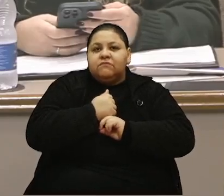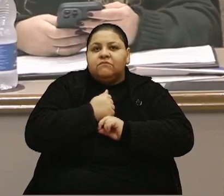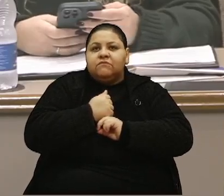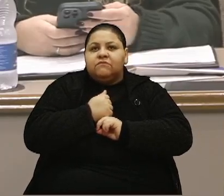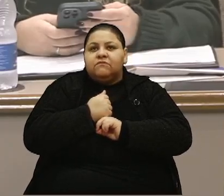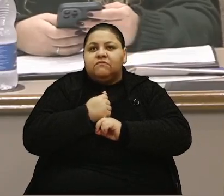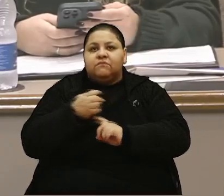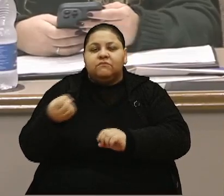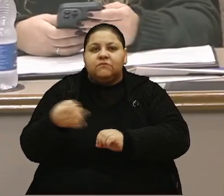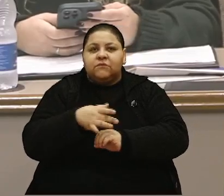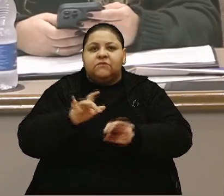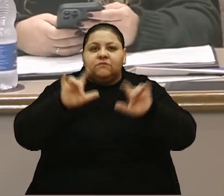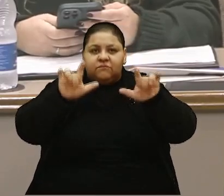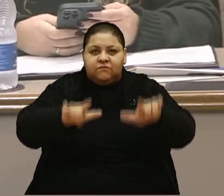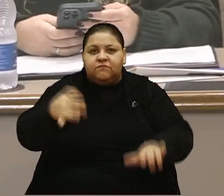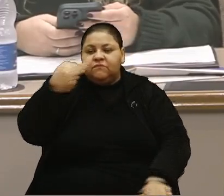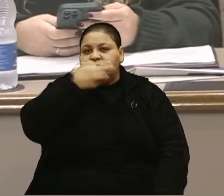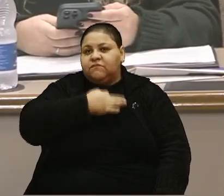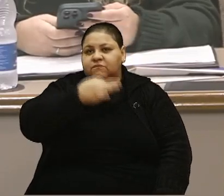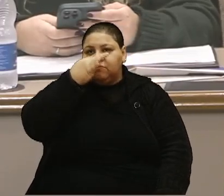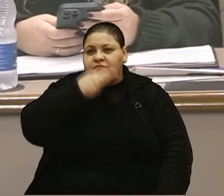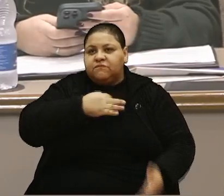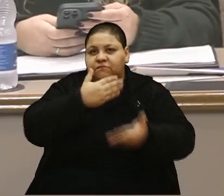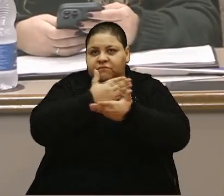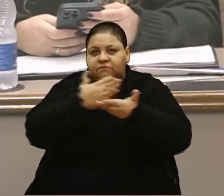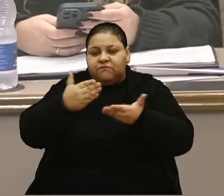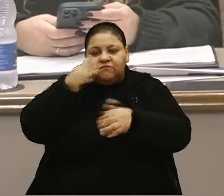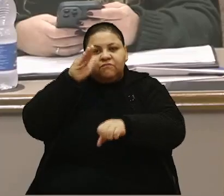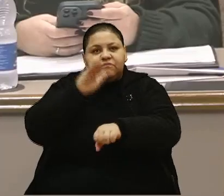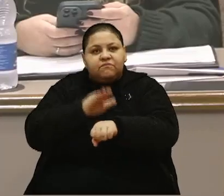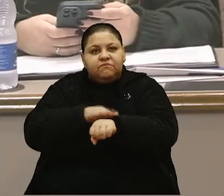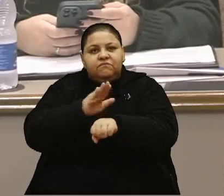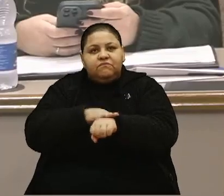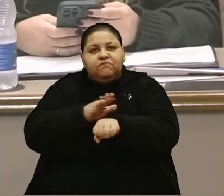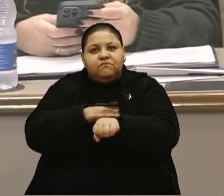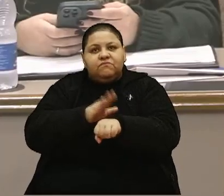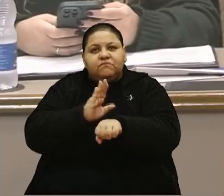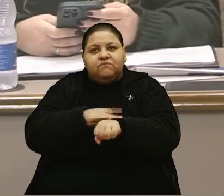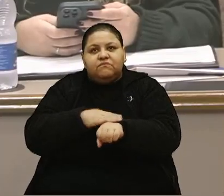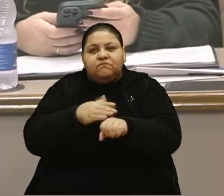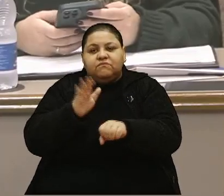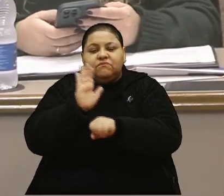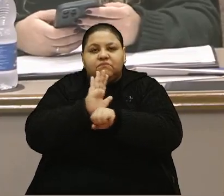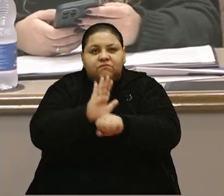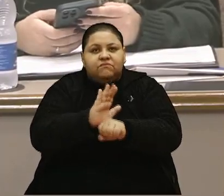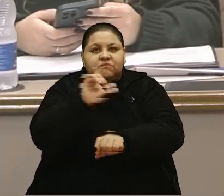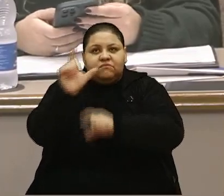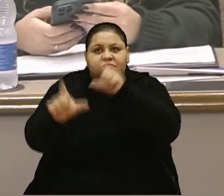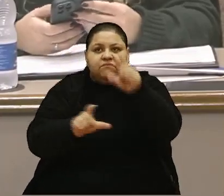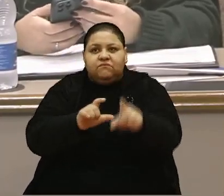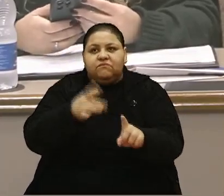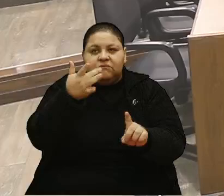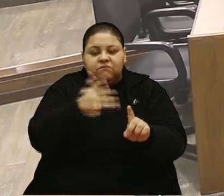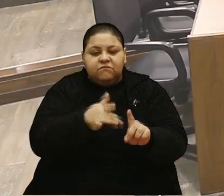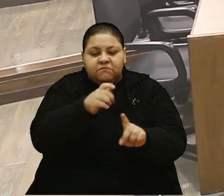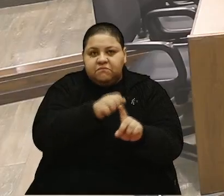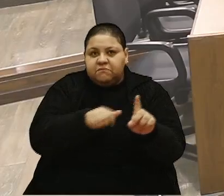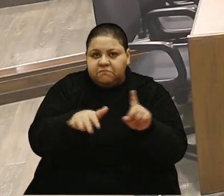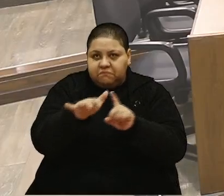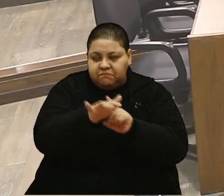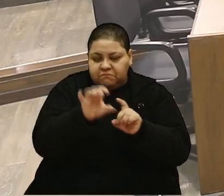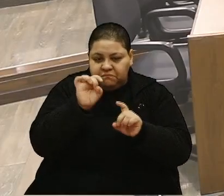nesse novo espaço que Caxias do Sul abre nesse momento aí para abrigar essas pessoas em vulnerabilidade social. Era isso, senhor presidente.